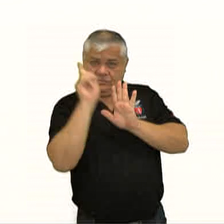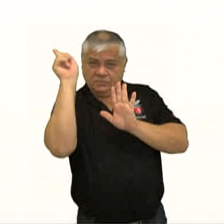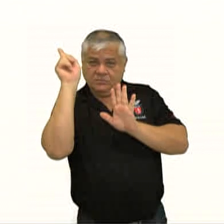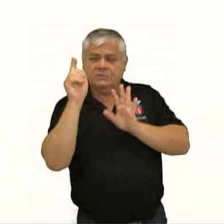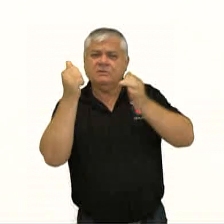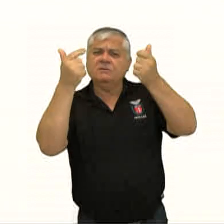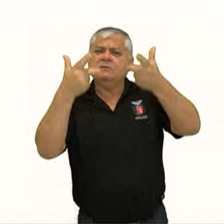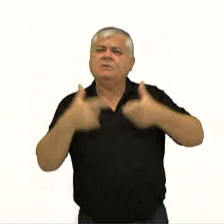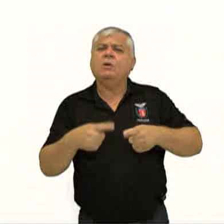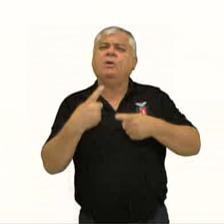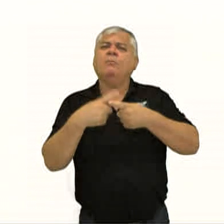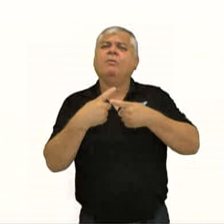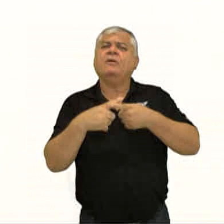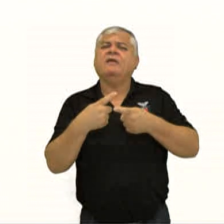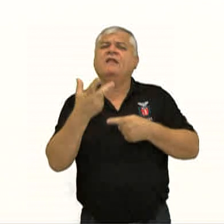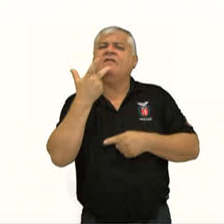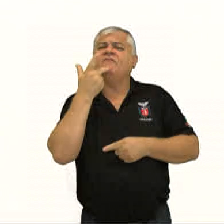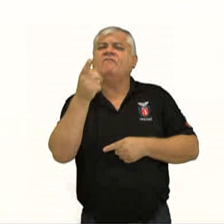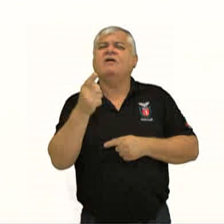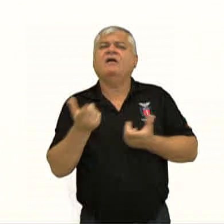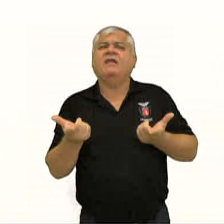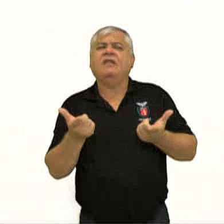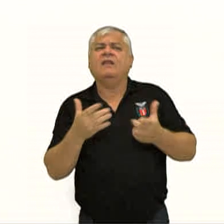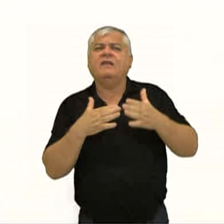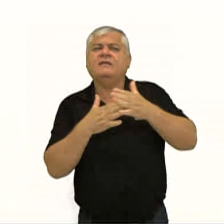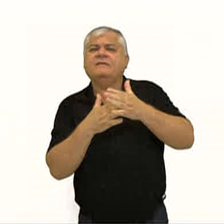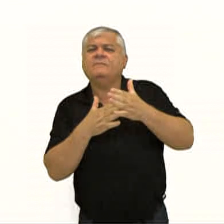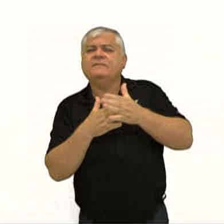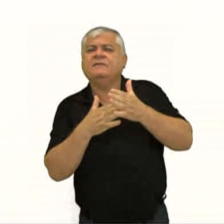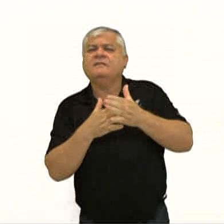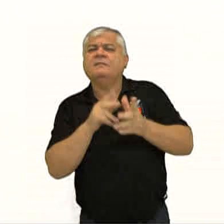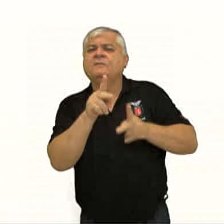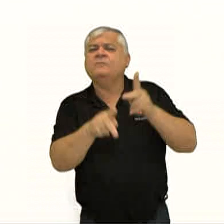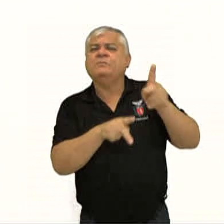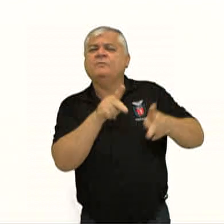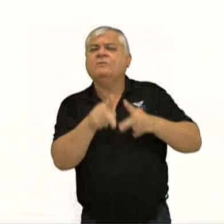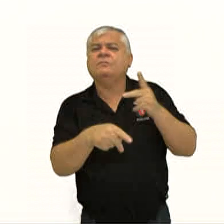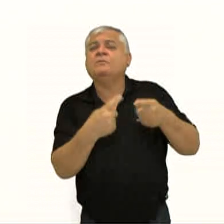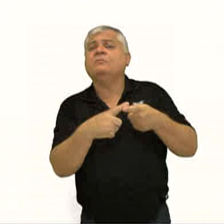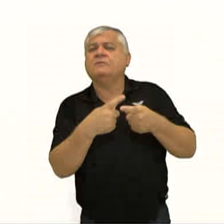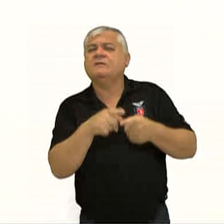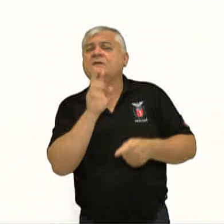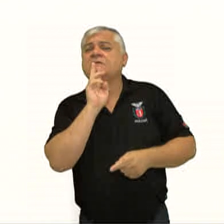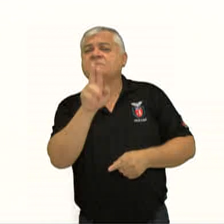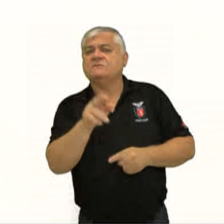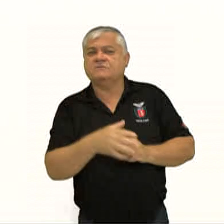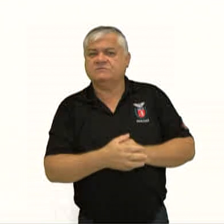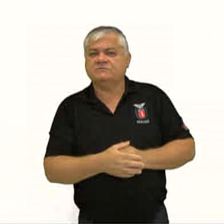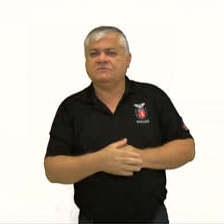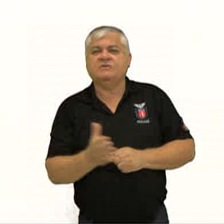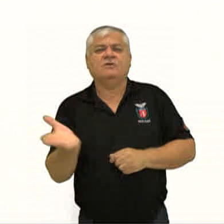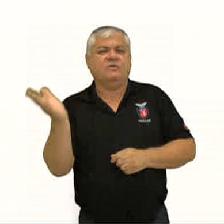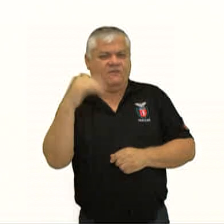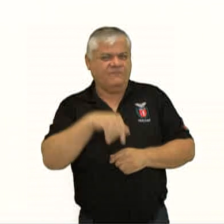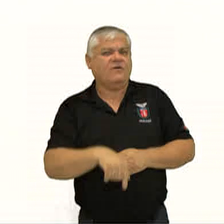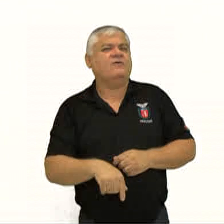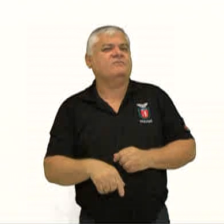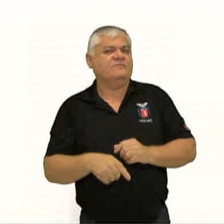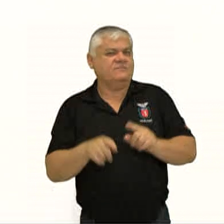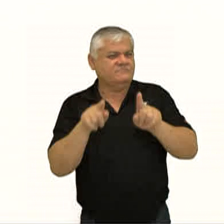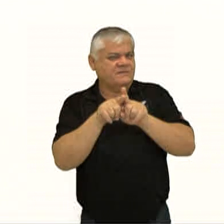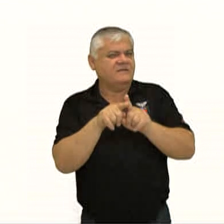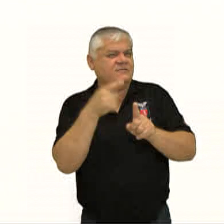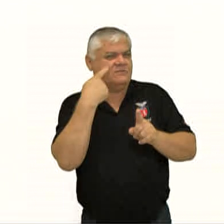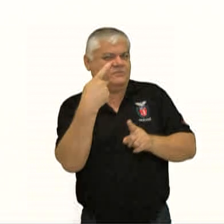o autor limita mais ainda o público? Me diga você. Eu volto daqui a pouco